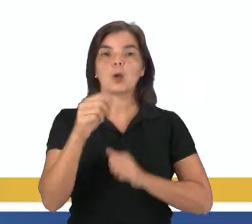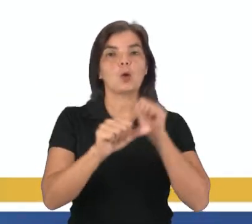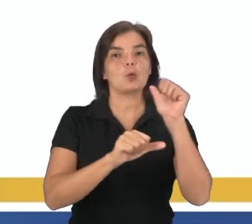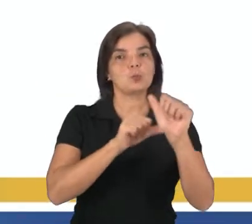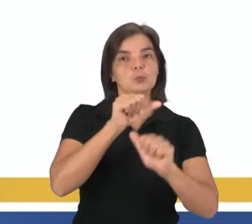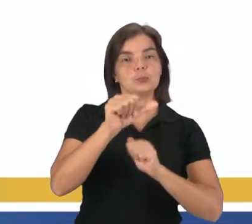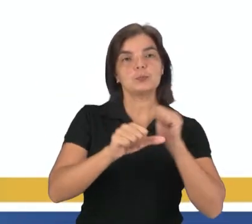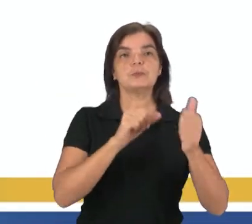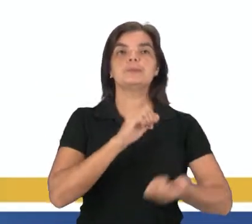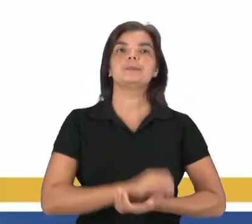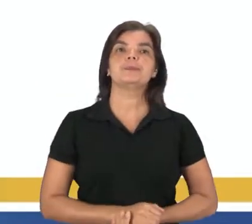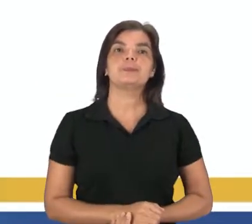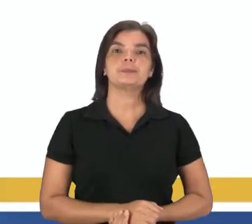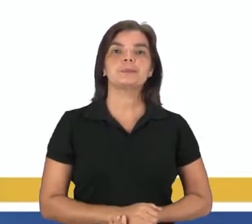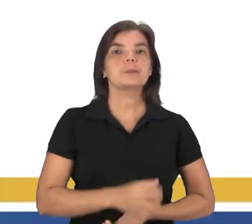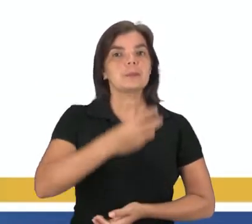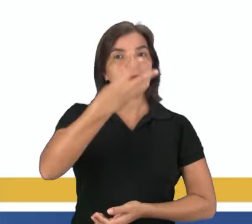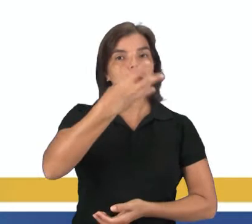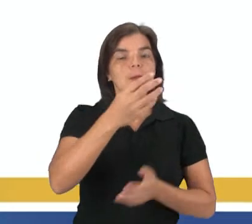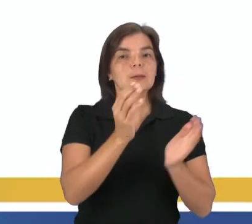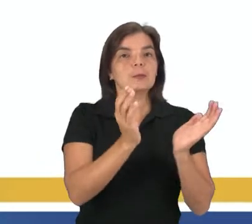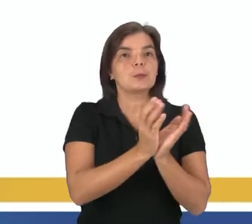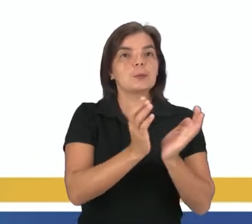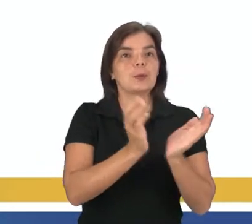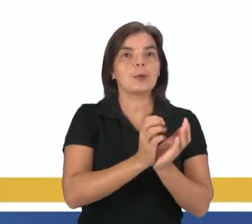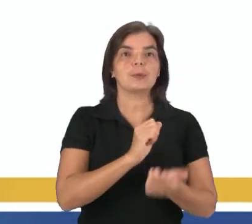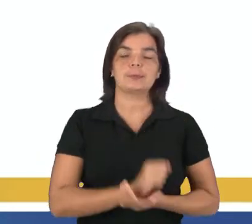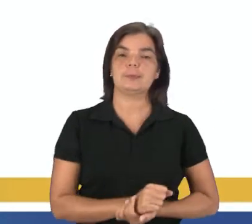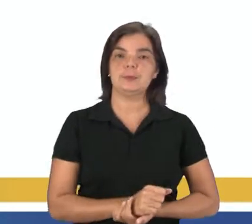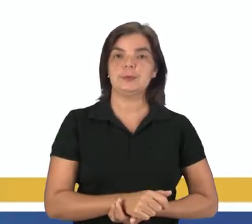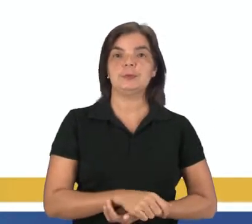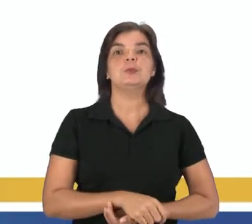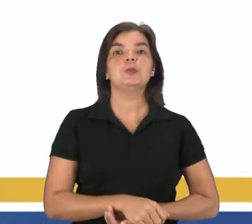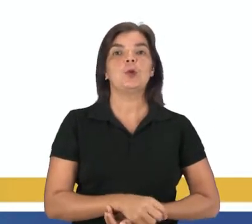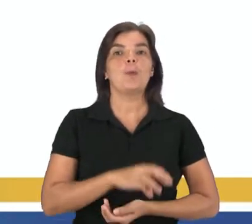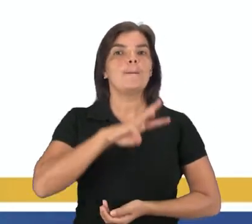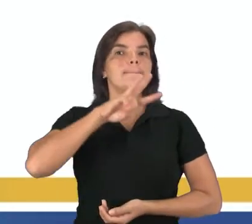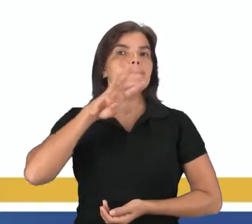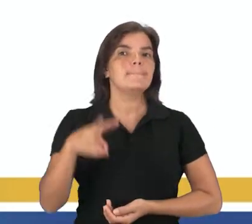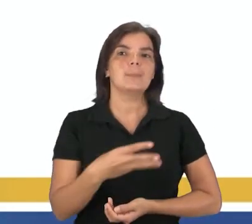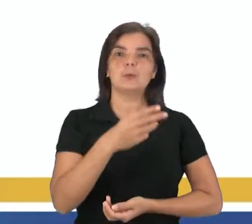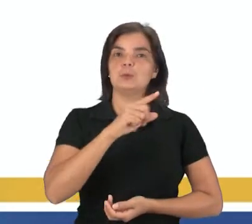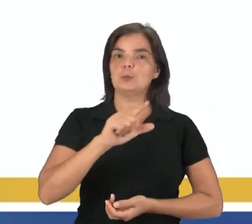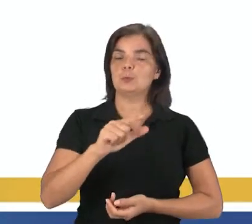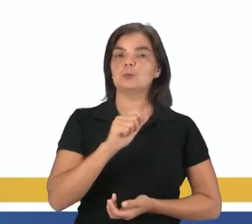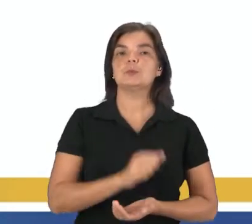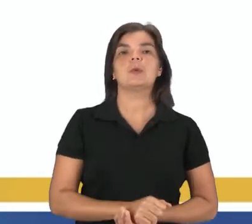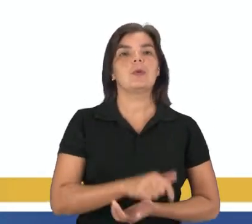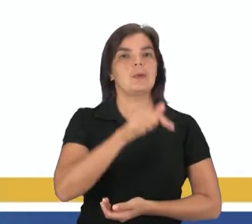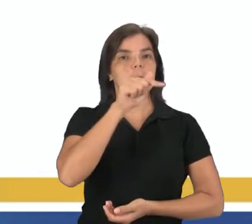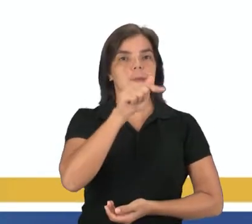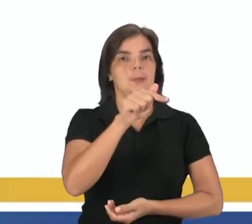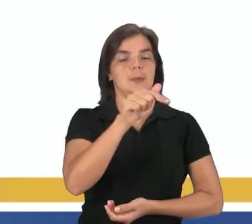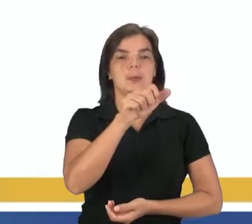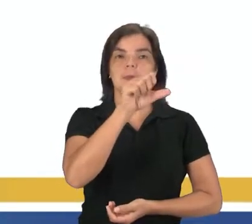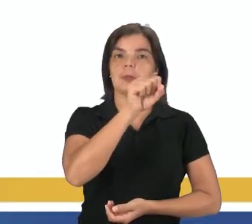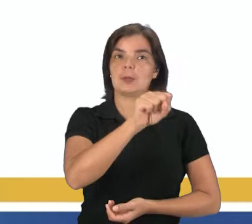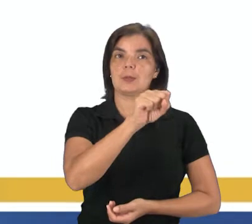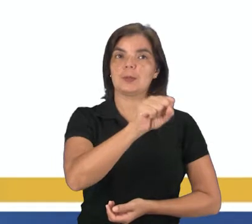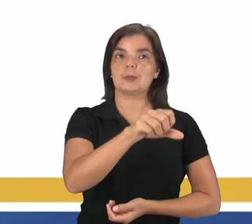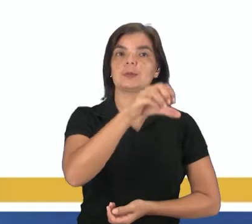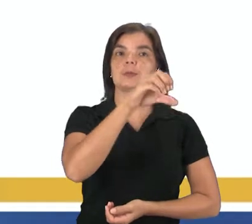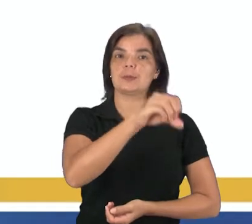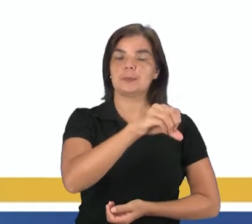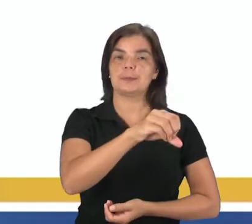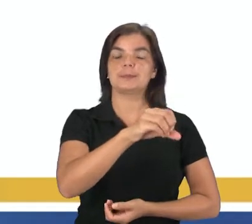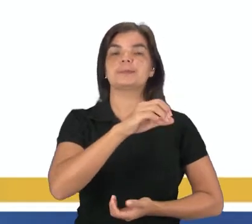as classes. Na terceira classe, nós temos a classe dos milhões. Nós temos a sétima, a